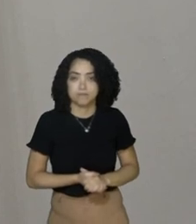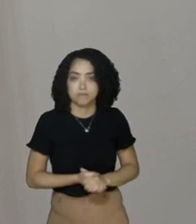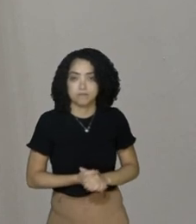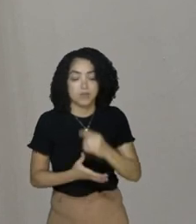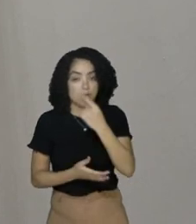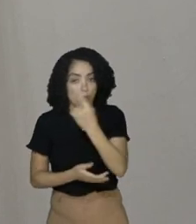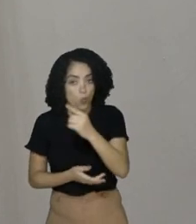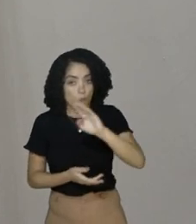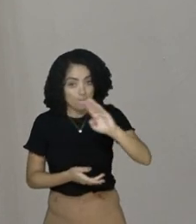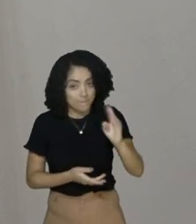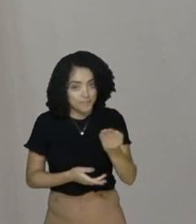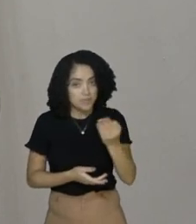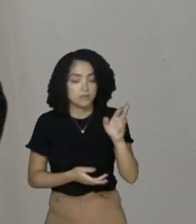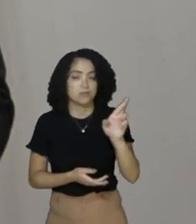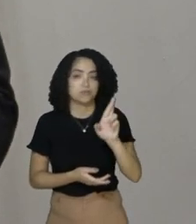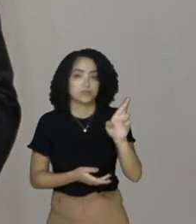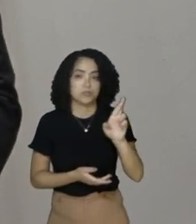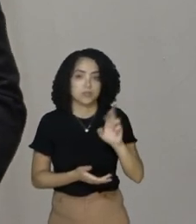1 bilhão.